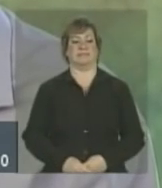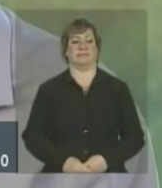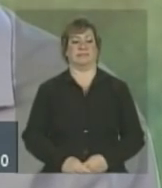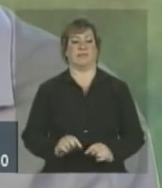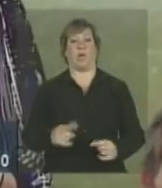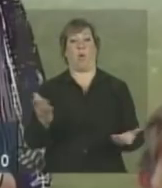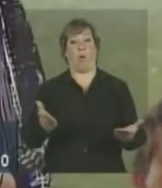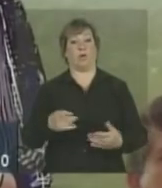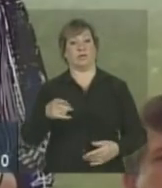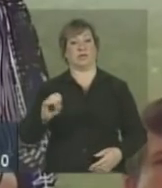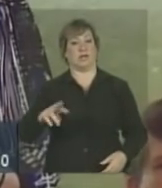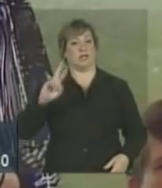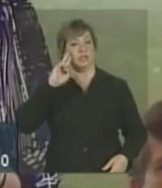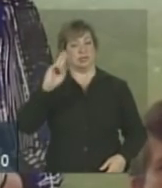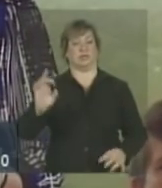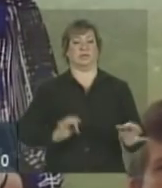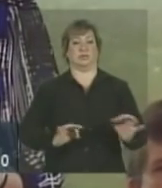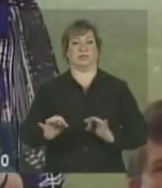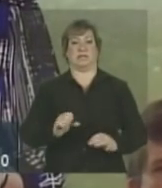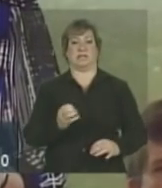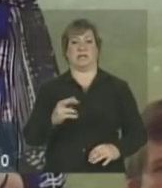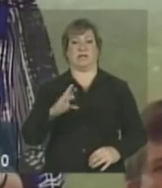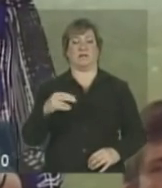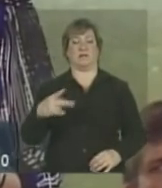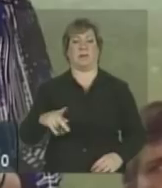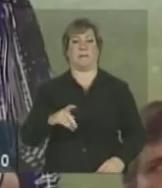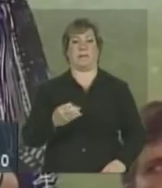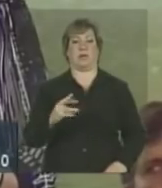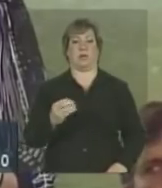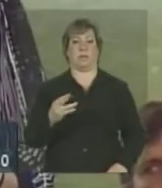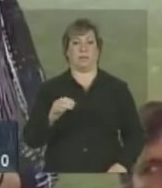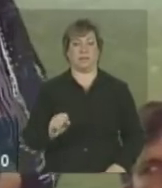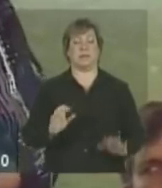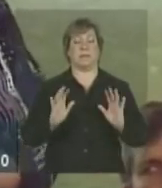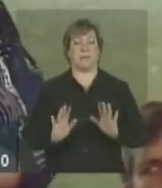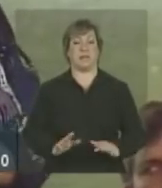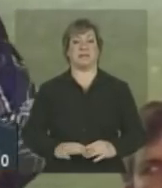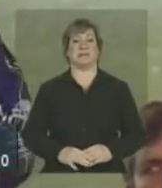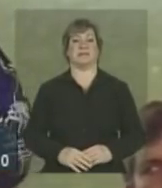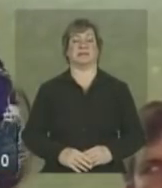hoje diretor corporativo de serviços da Petrobras, mas